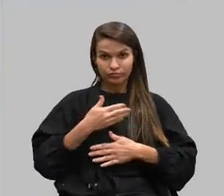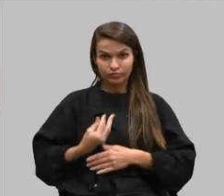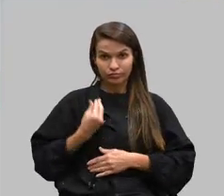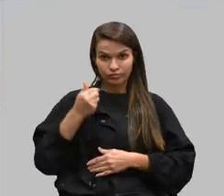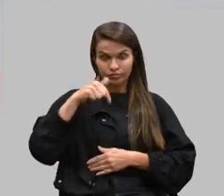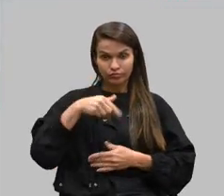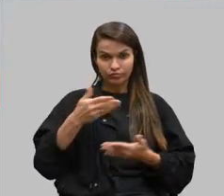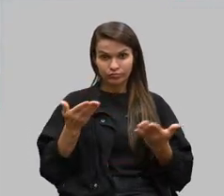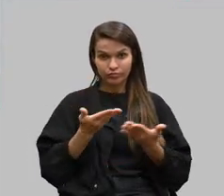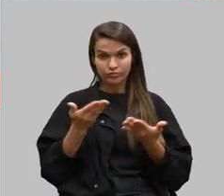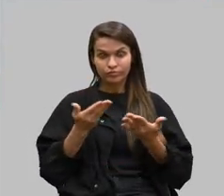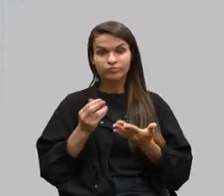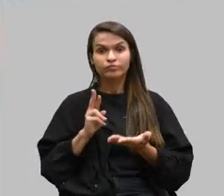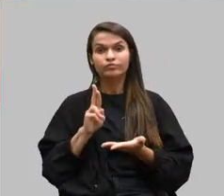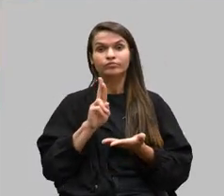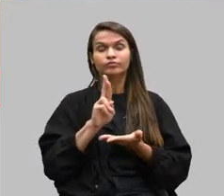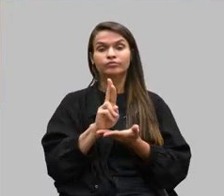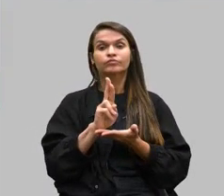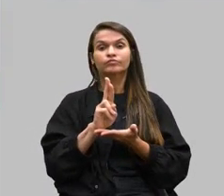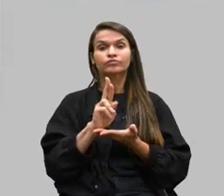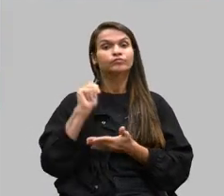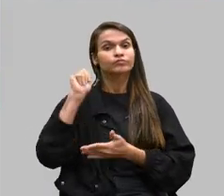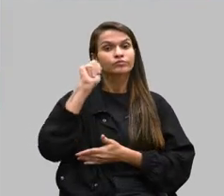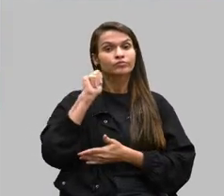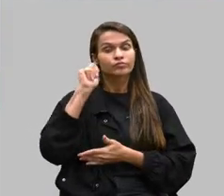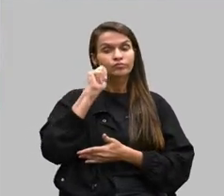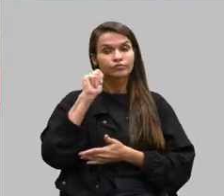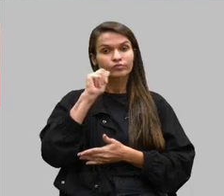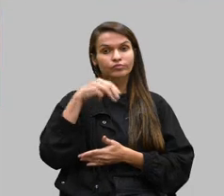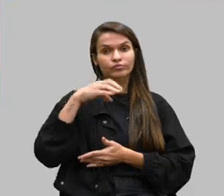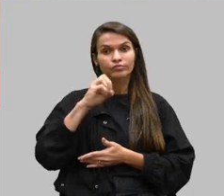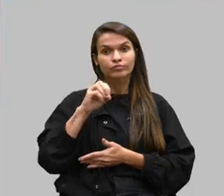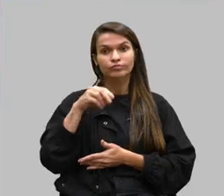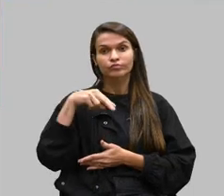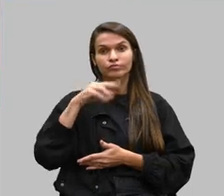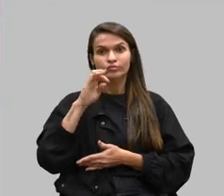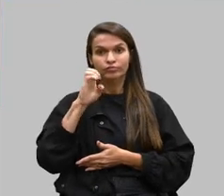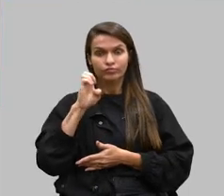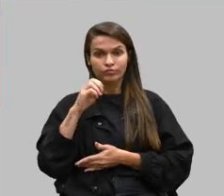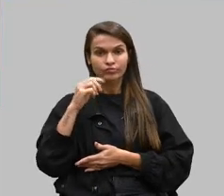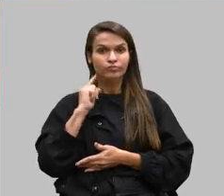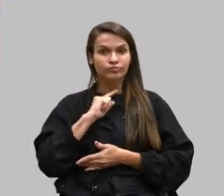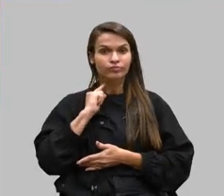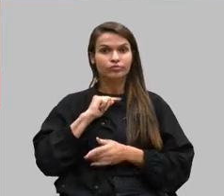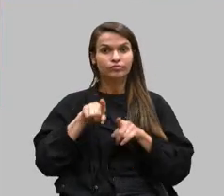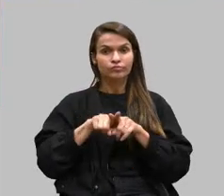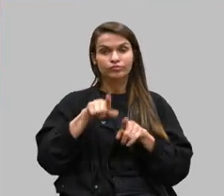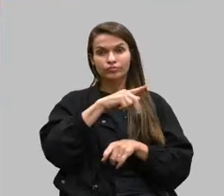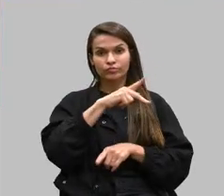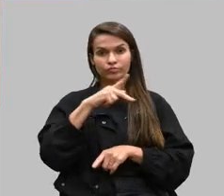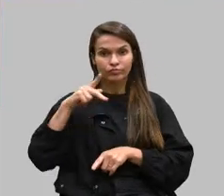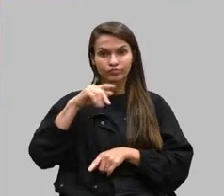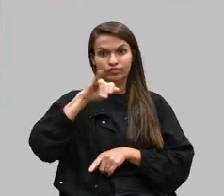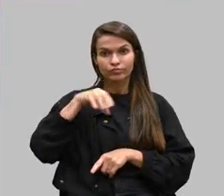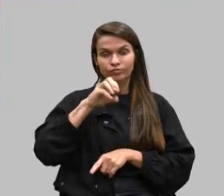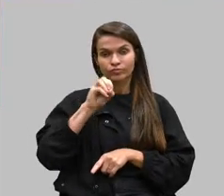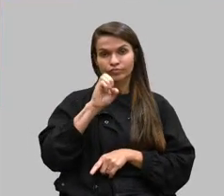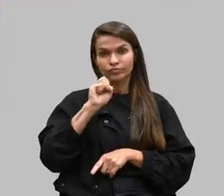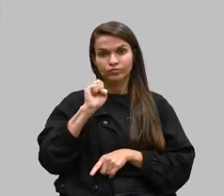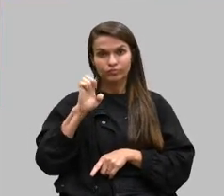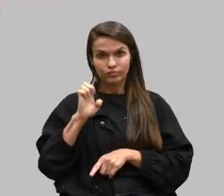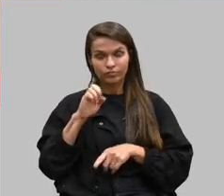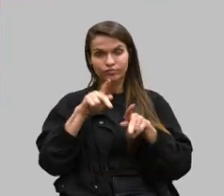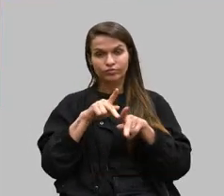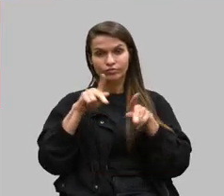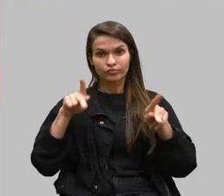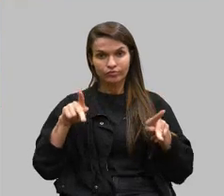aqui representando a associação trembão de Minas da qual está ali nosso Presidente José Augusto Professor Antônio Augusto